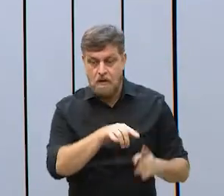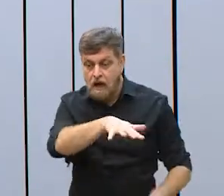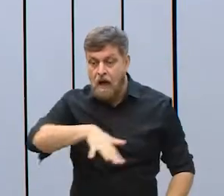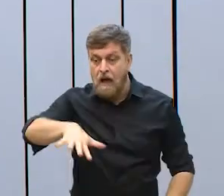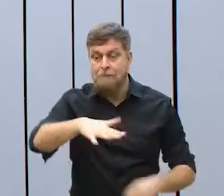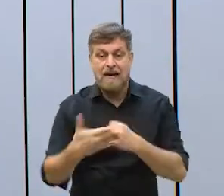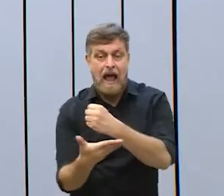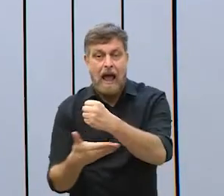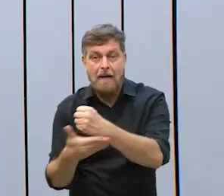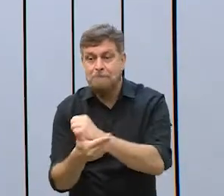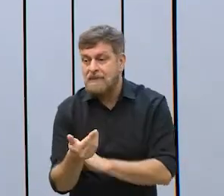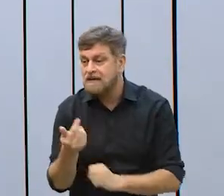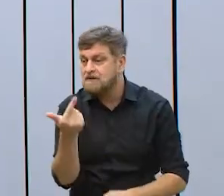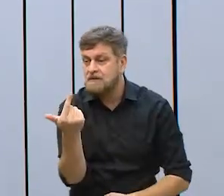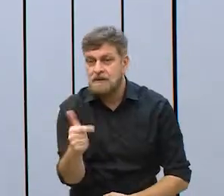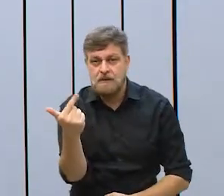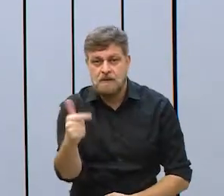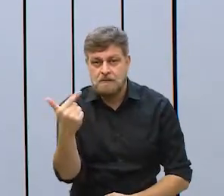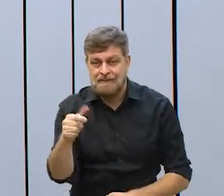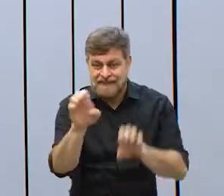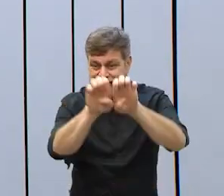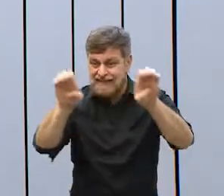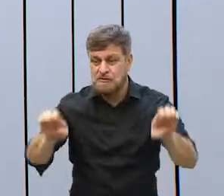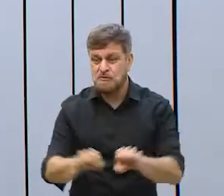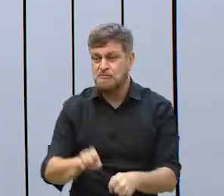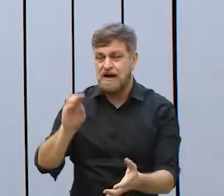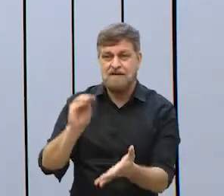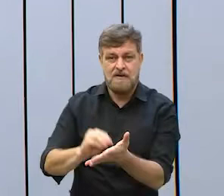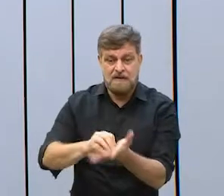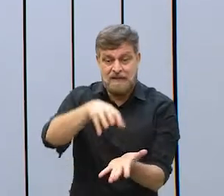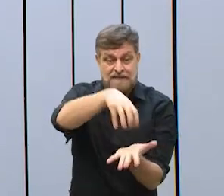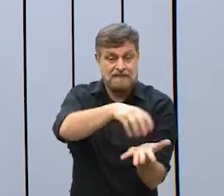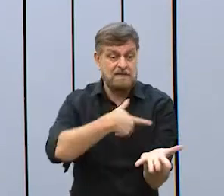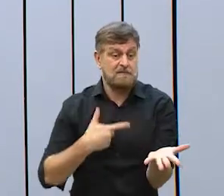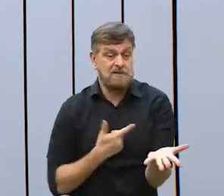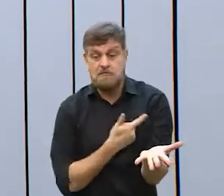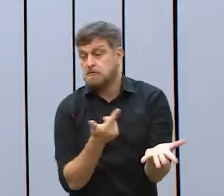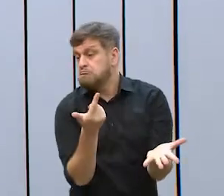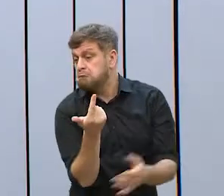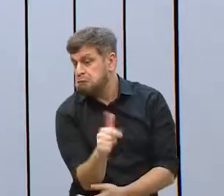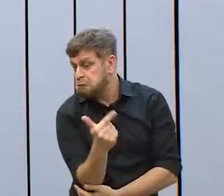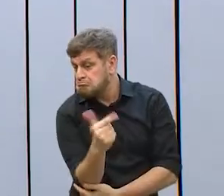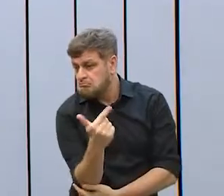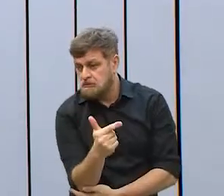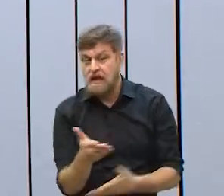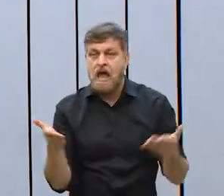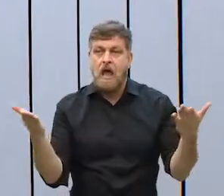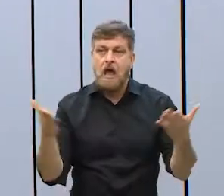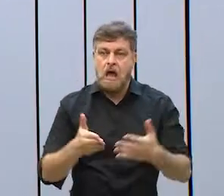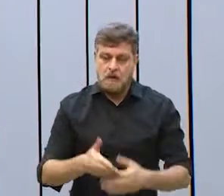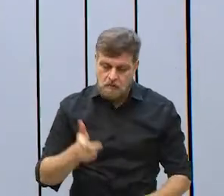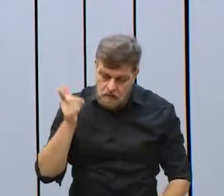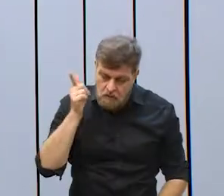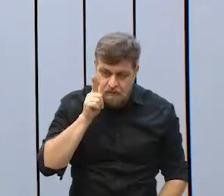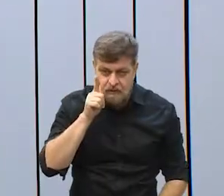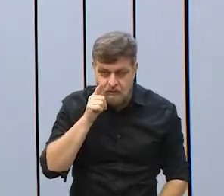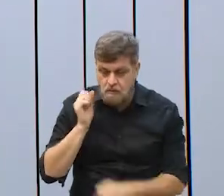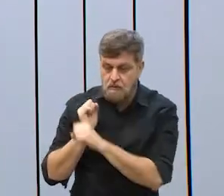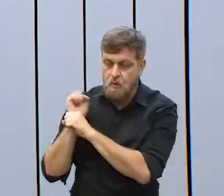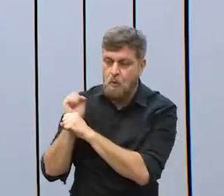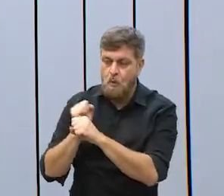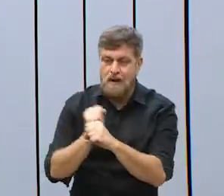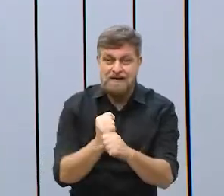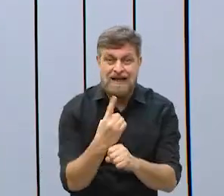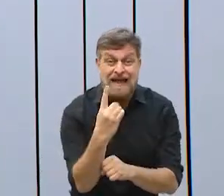equipamentos, cresce desestruturados. Não tinha um posto de saúde, né? Uhum. Agora tem, mas não tinha. Quantos anos? Hoje já